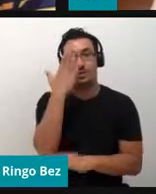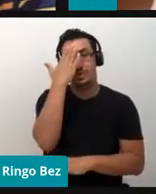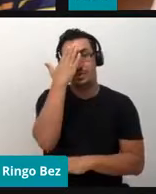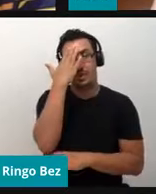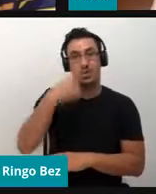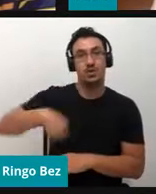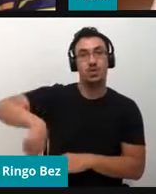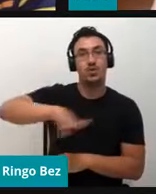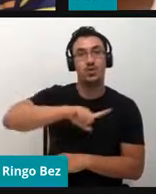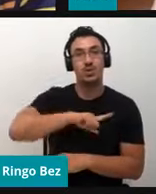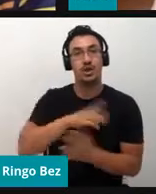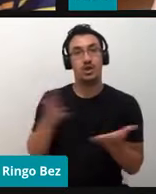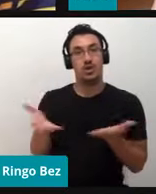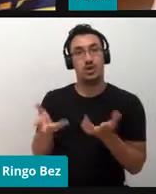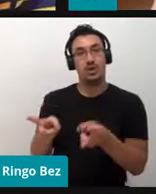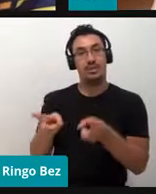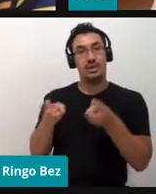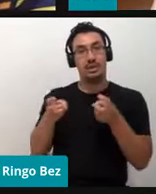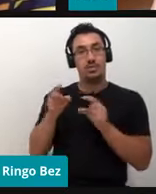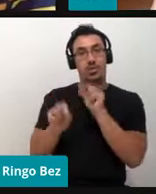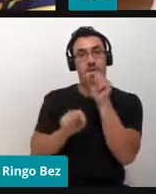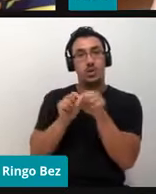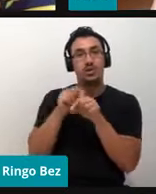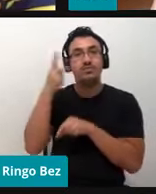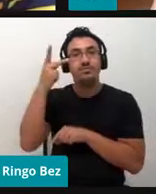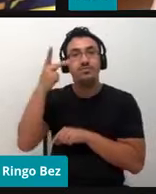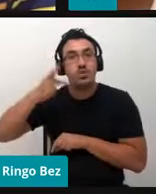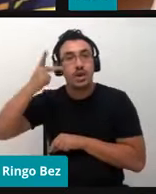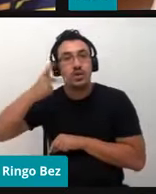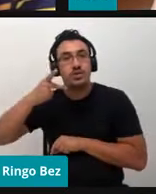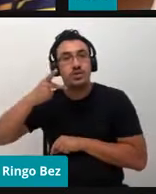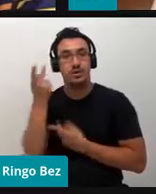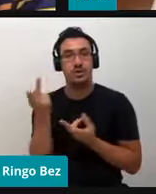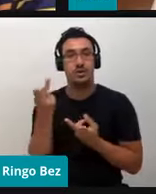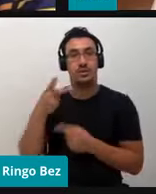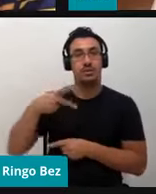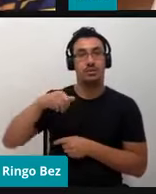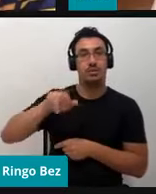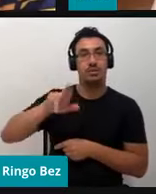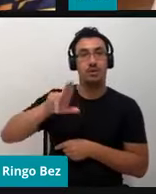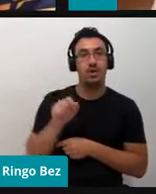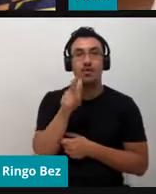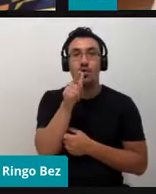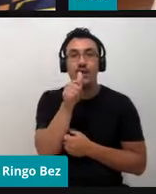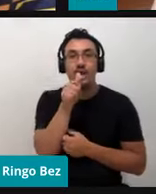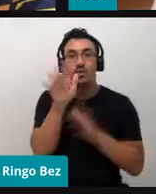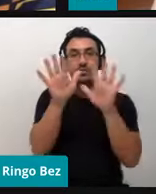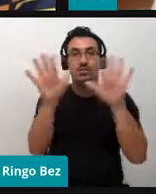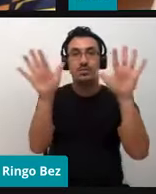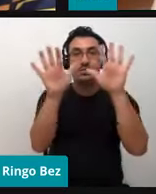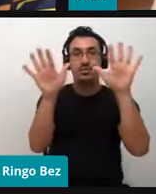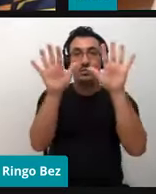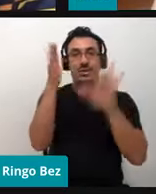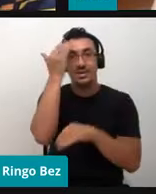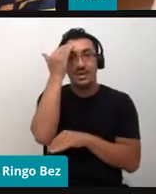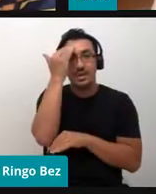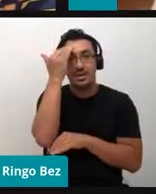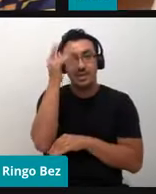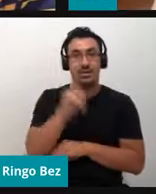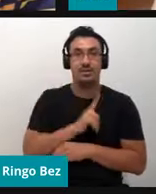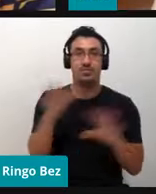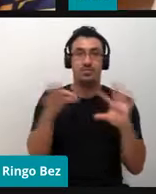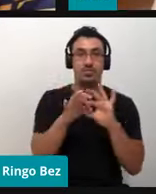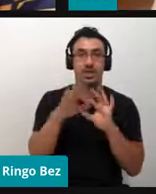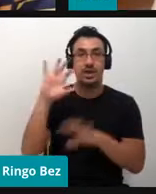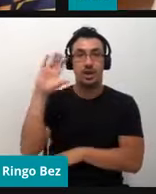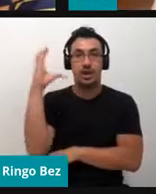Nós estamos percebendo que as políticas, o Paulo já falou dos rios voadores, eles têm relação com o clima em